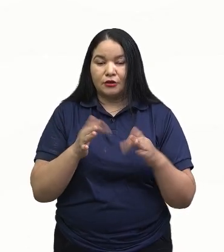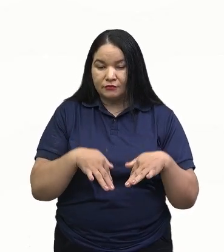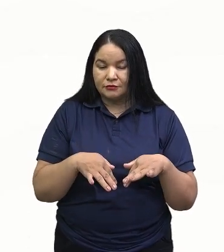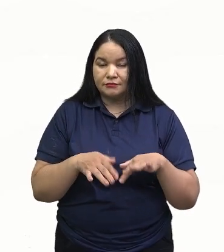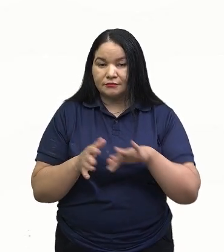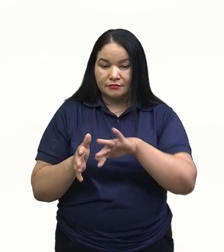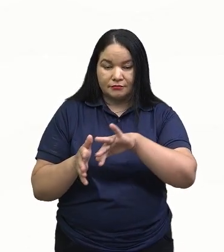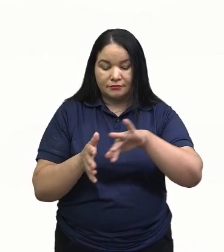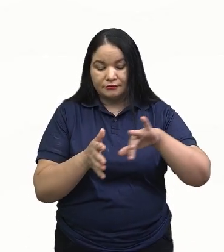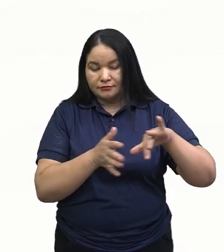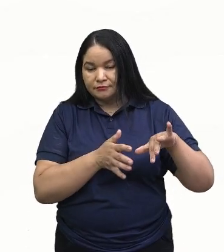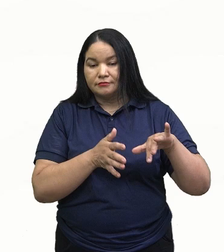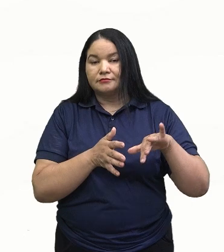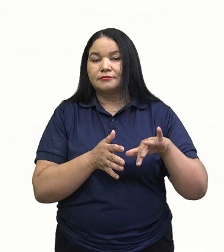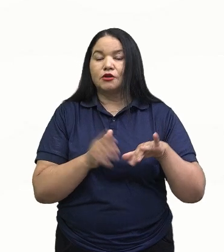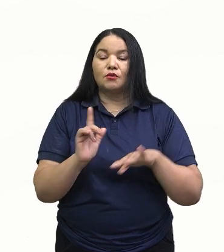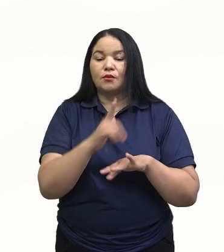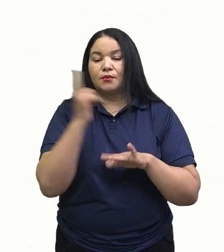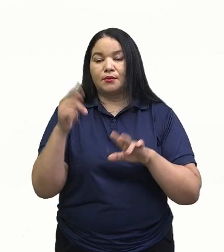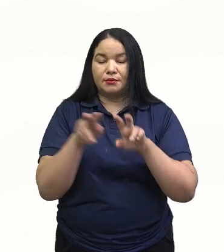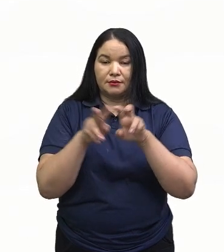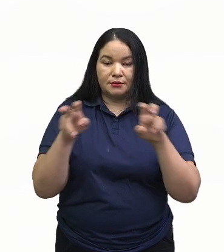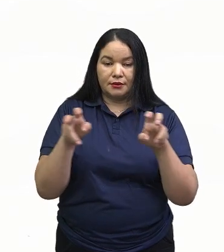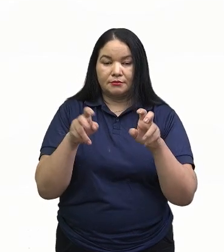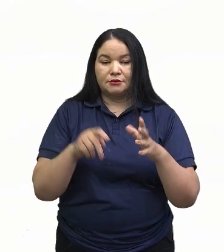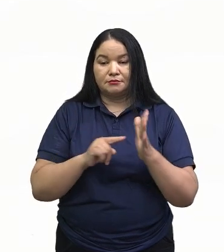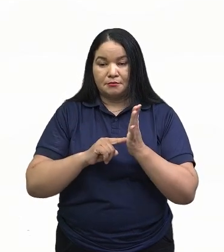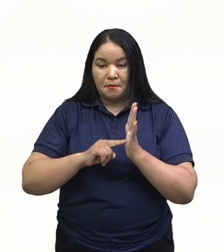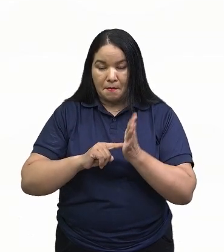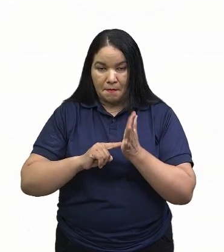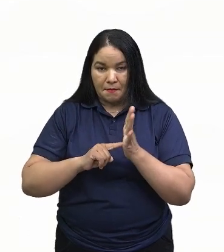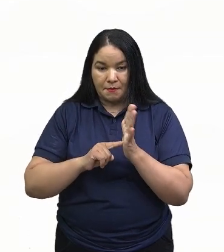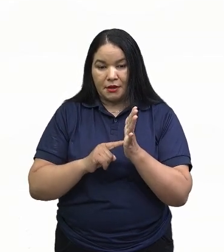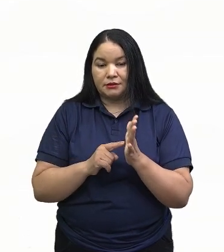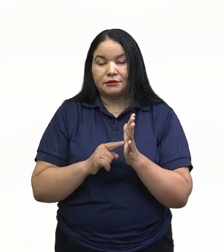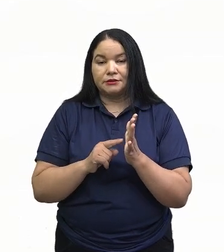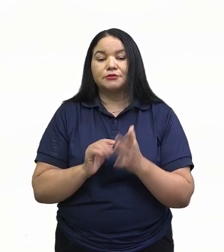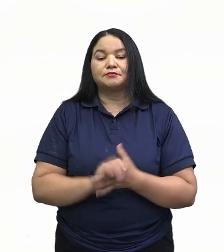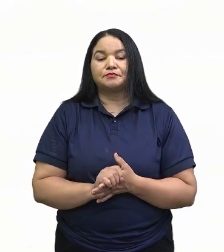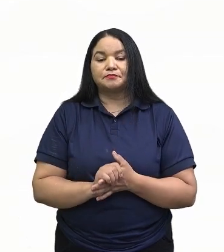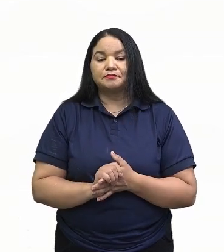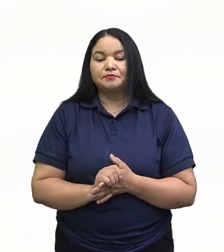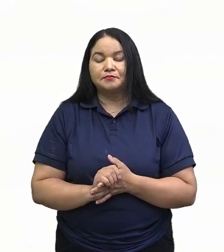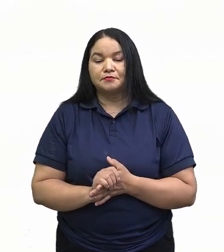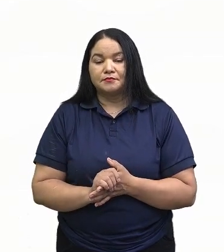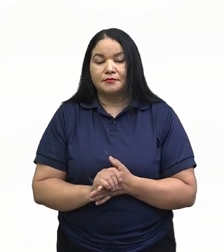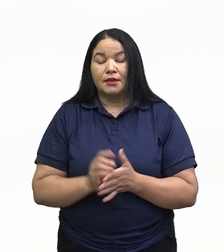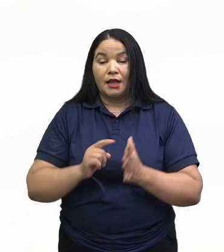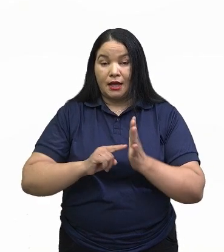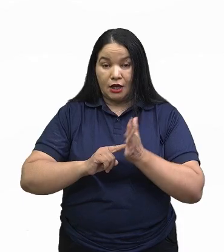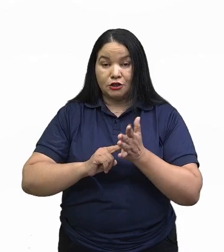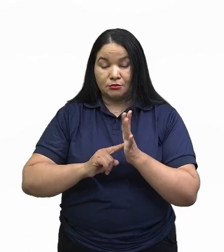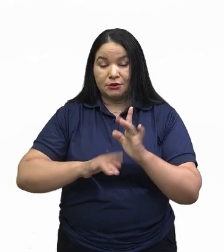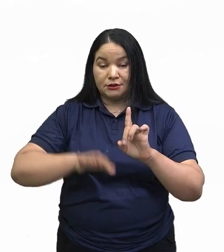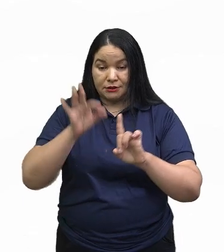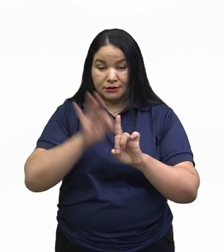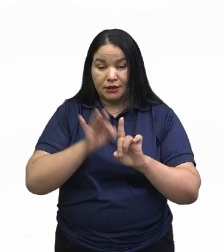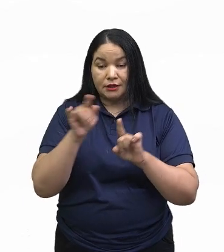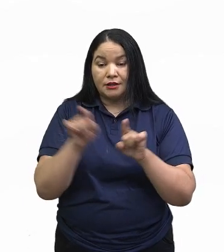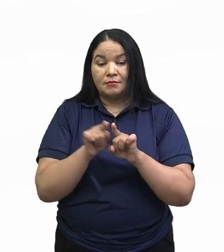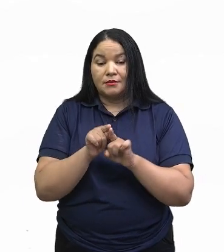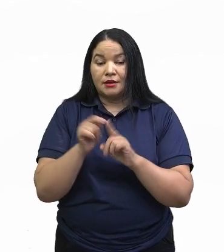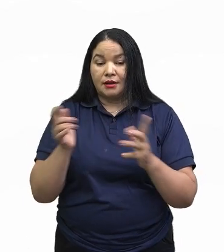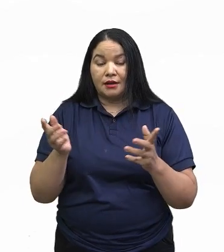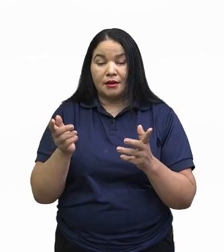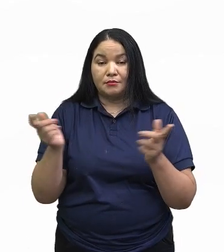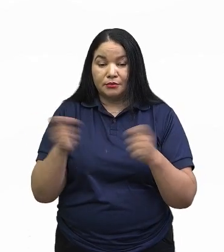de calorimetria e vamos agora para as máquinas térmicas. As máquinas térmicas, pessoal, são máquinas capazes